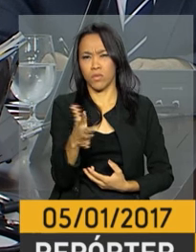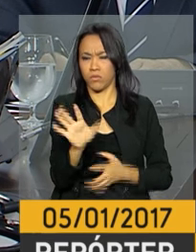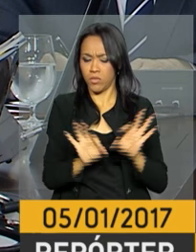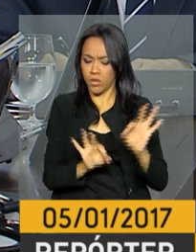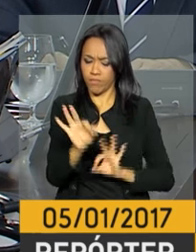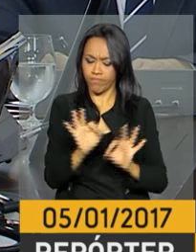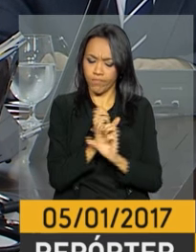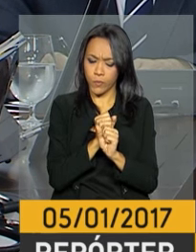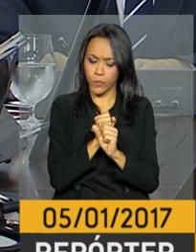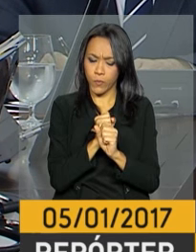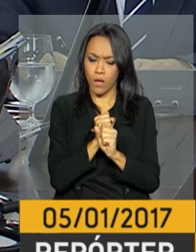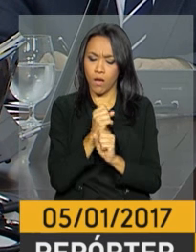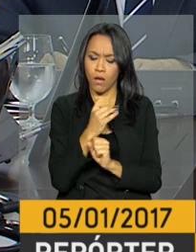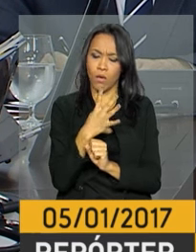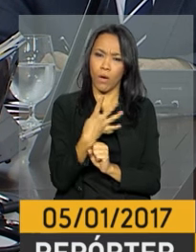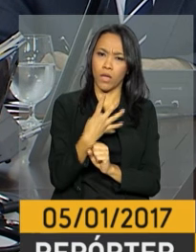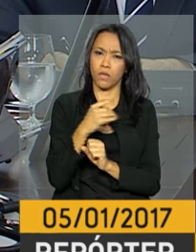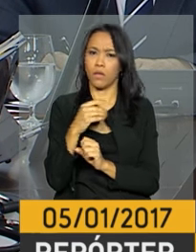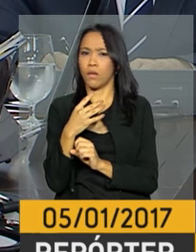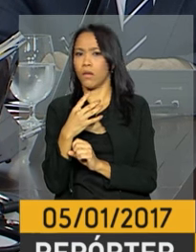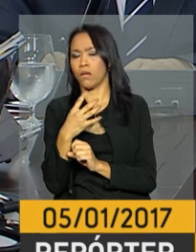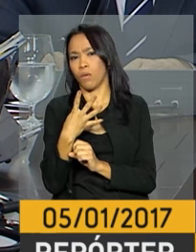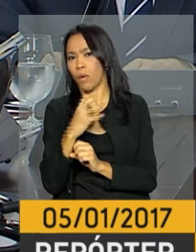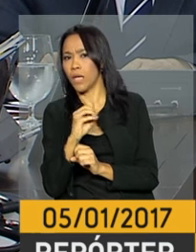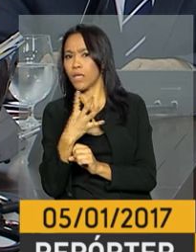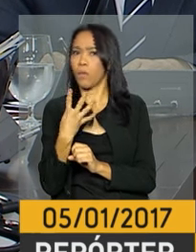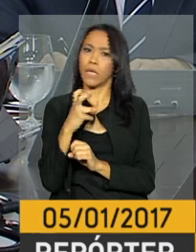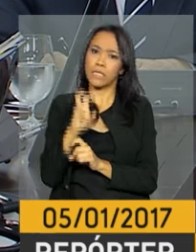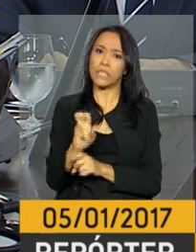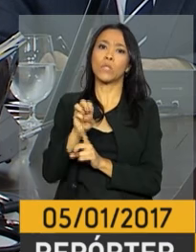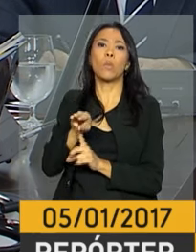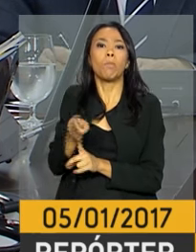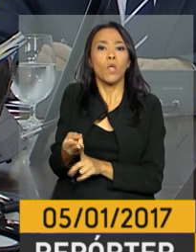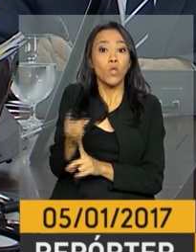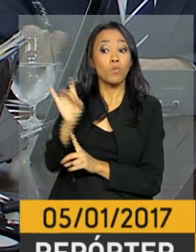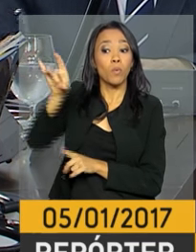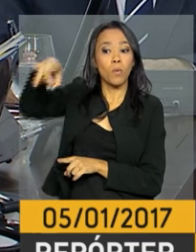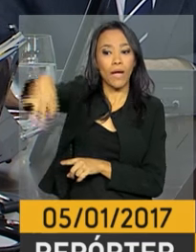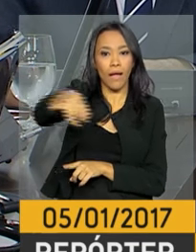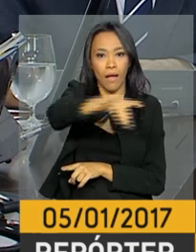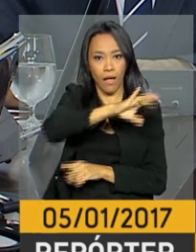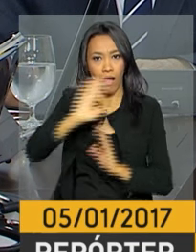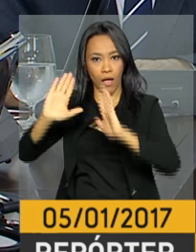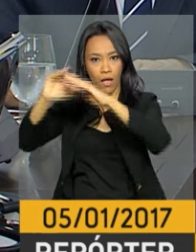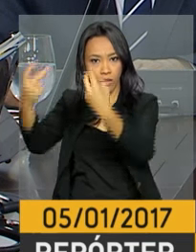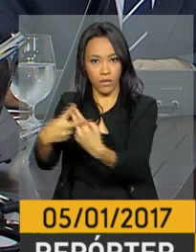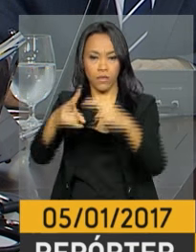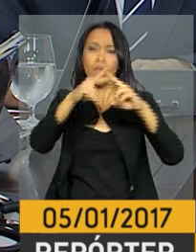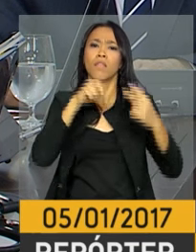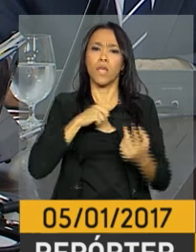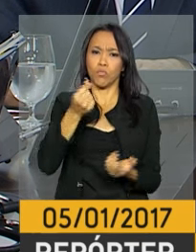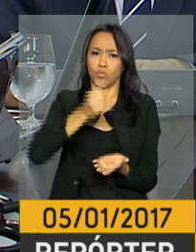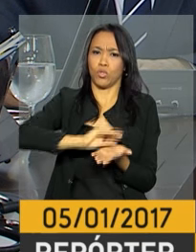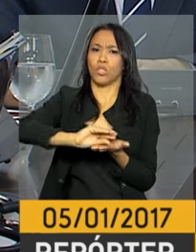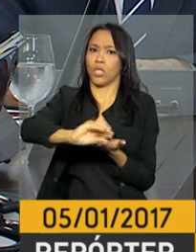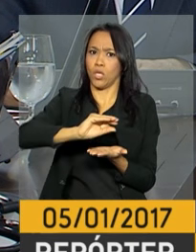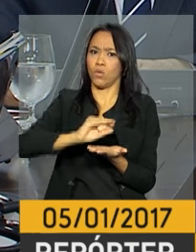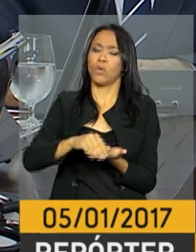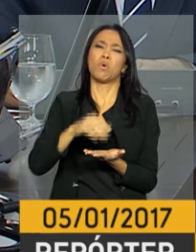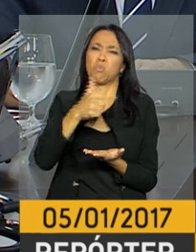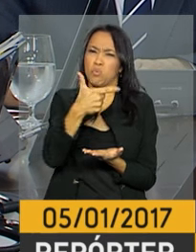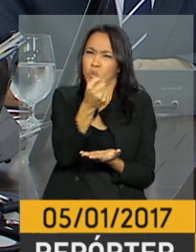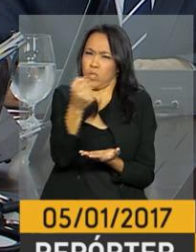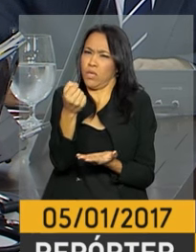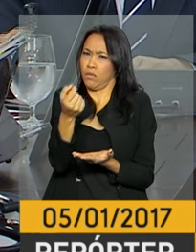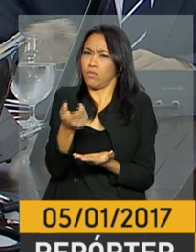feitas de 40 a 45 milhões por unidade portanto temos uma verba de mais ou menos de duzentos e poucos milhões que serão